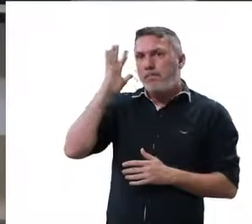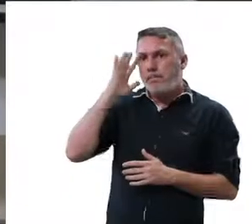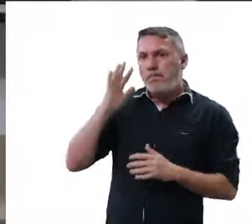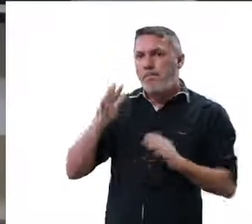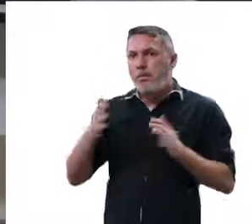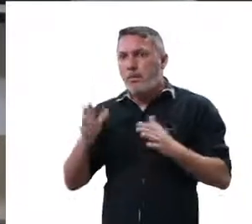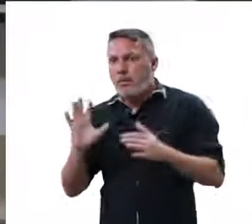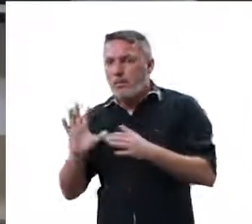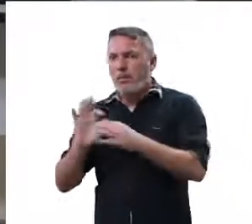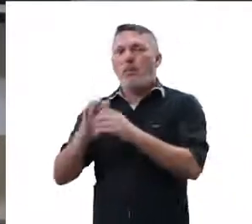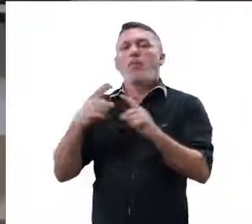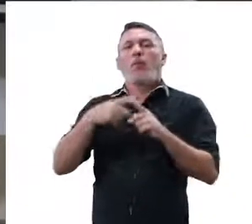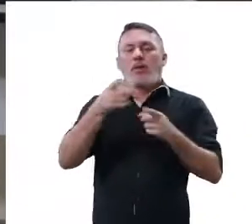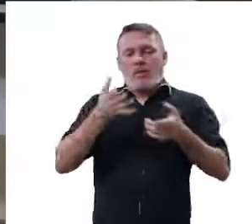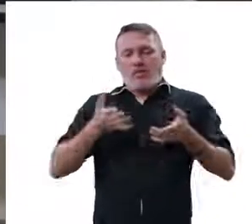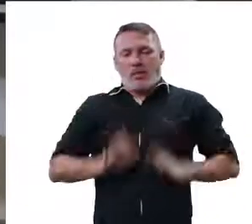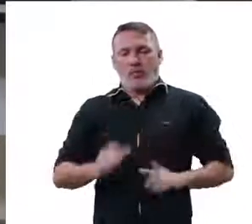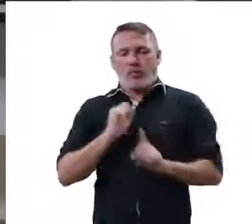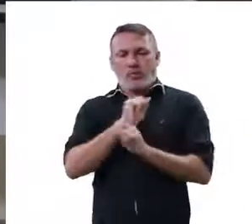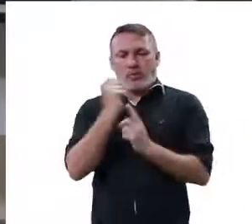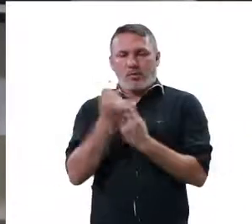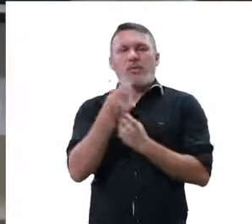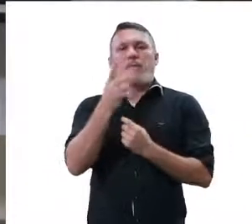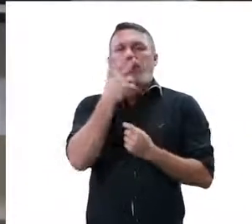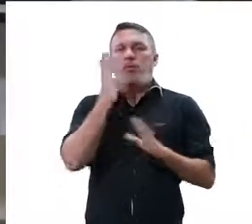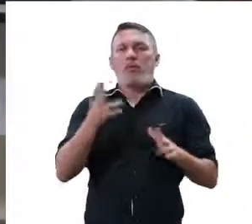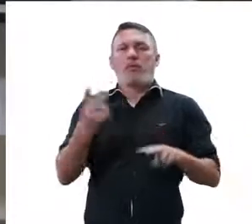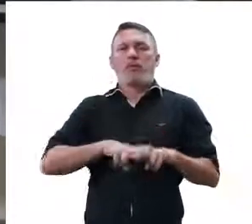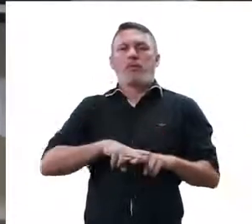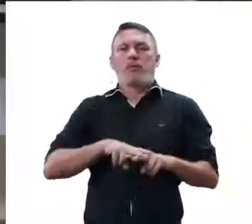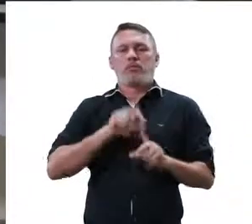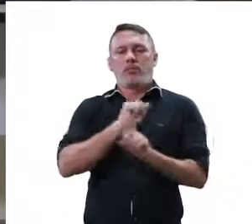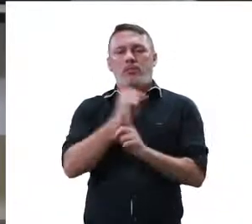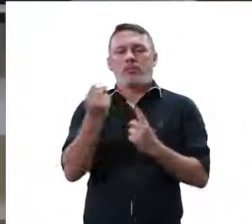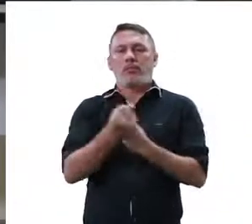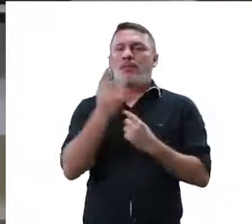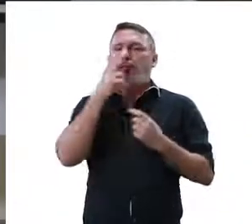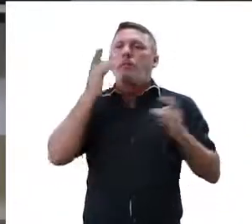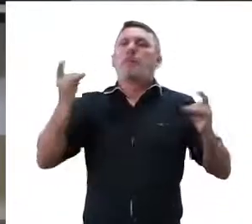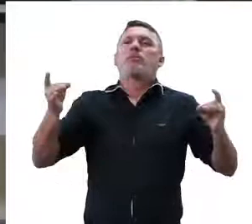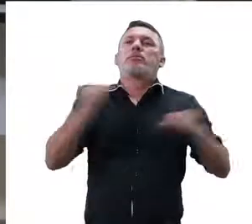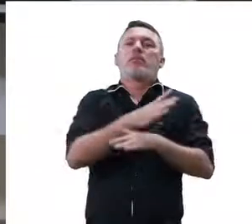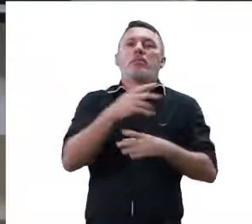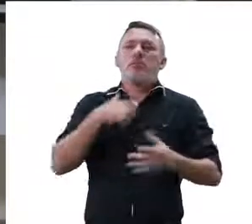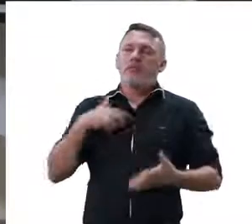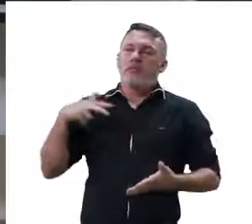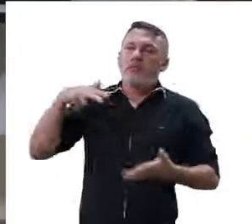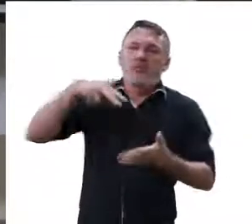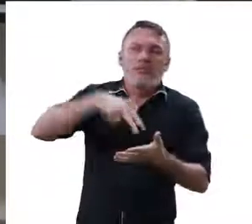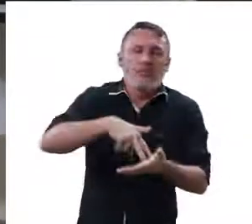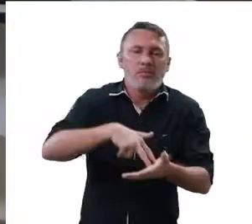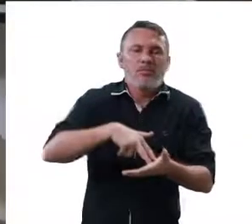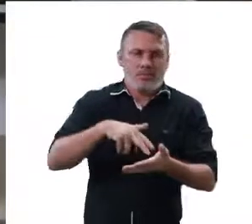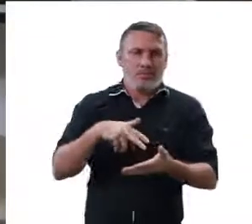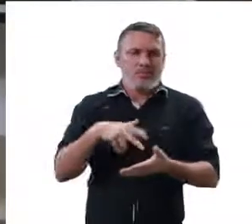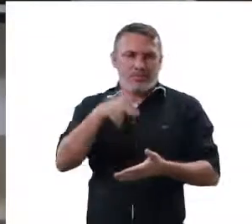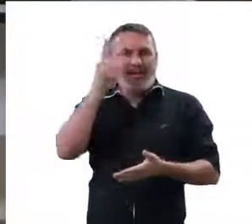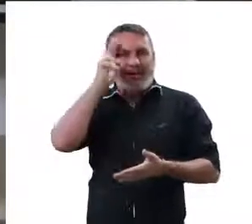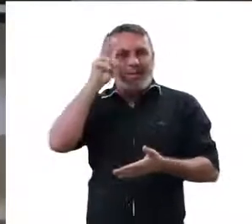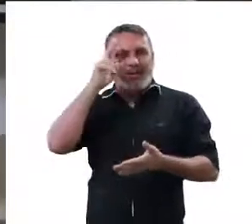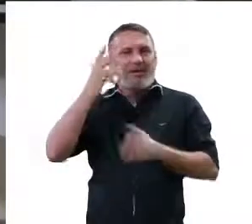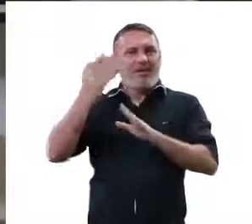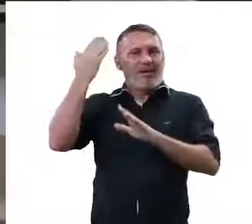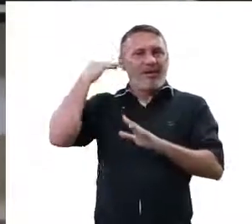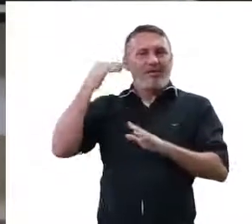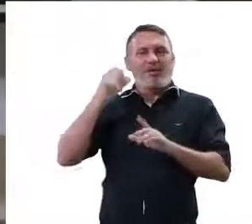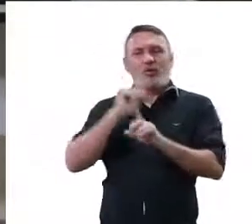maneira. Você nasce dentro de uma sociedade, aí você já está preso a ela. Né? Então, lembra lá